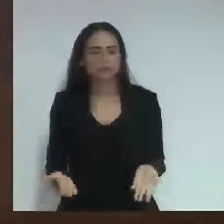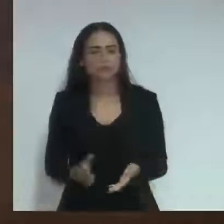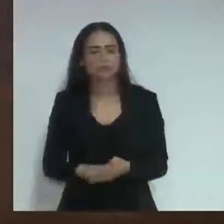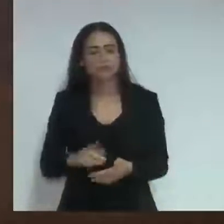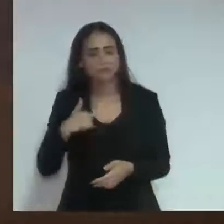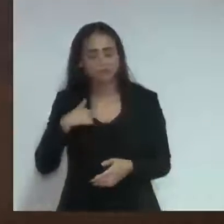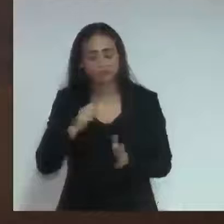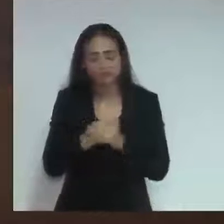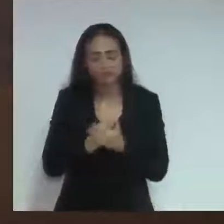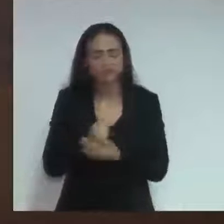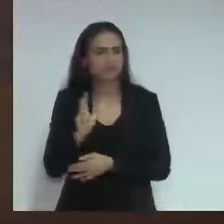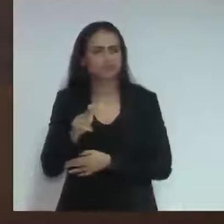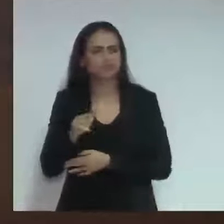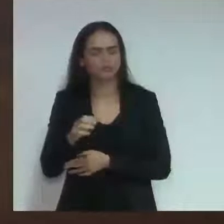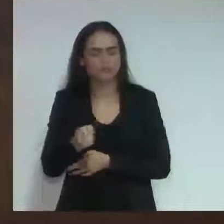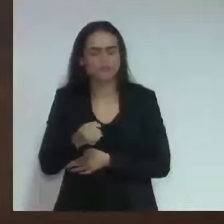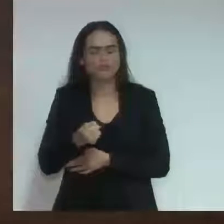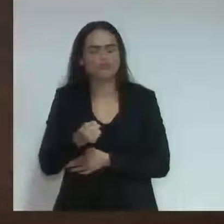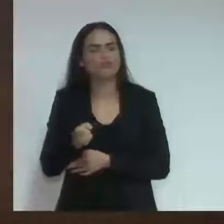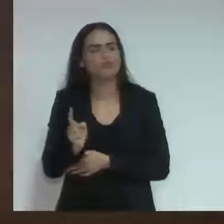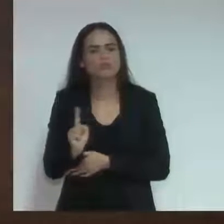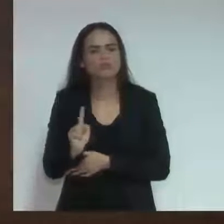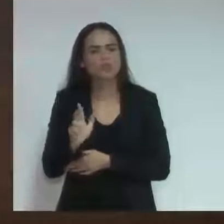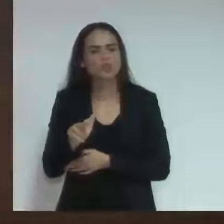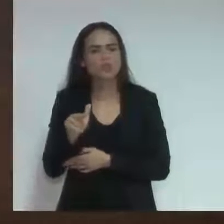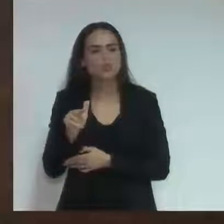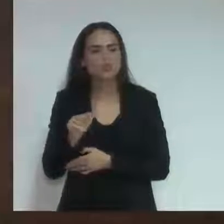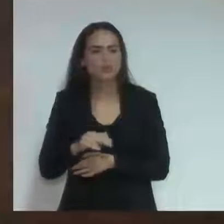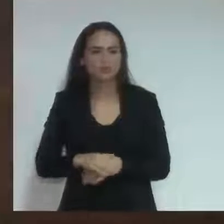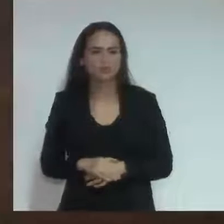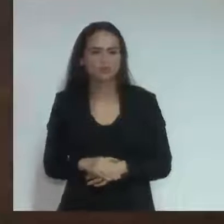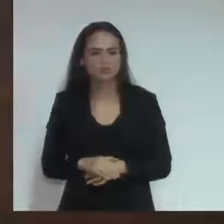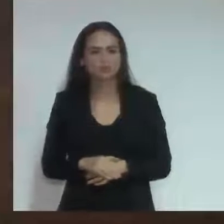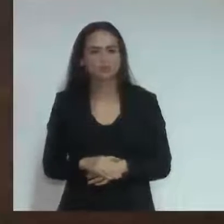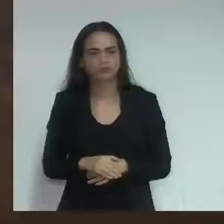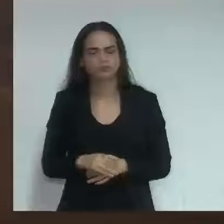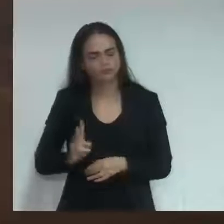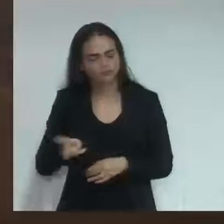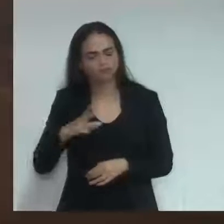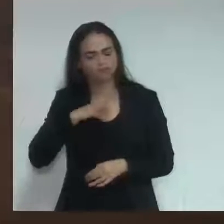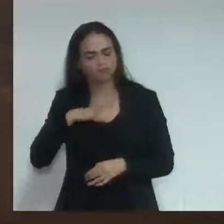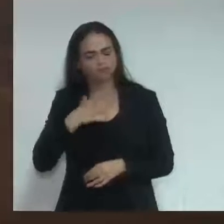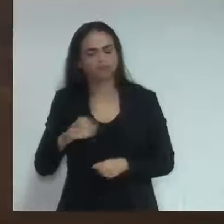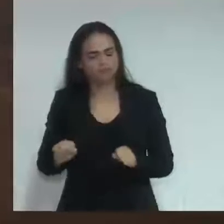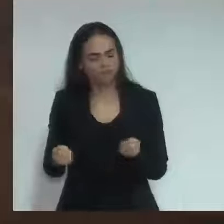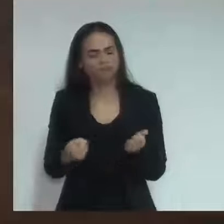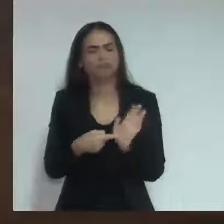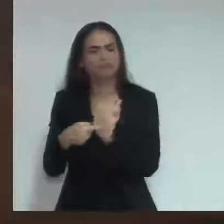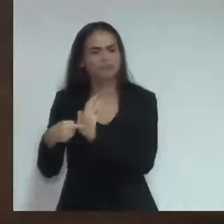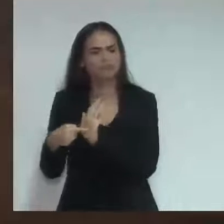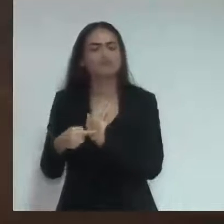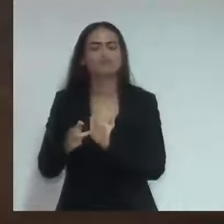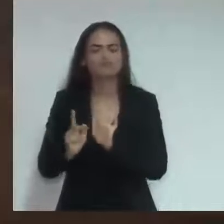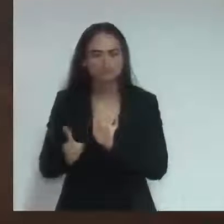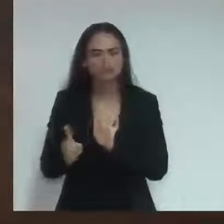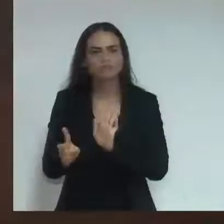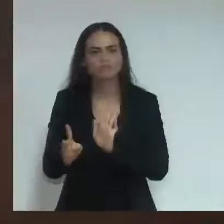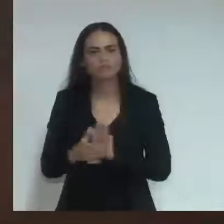jamais vou me acovardar. Jamais. Isso jamais vou fazer. Então acho que